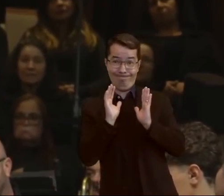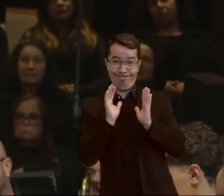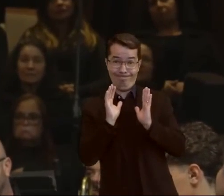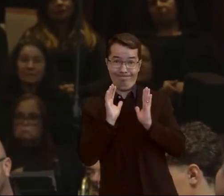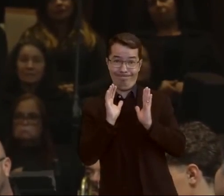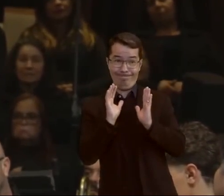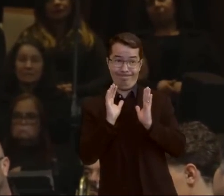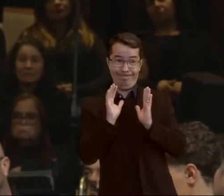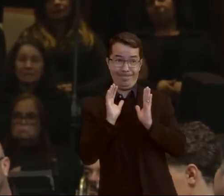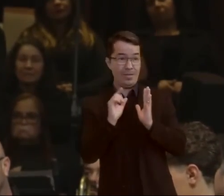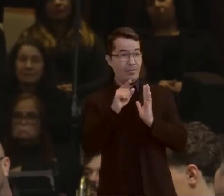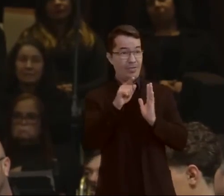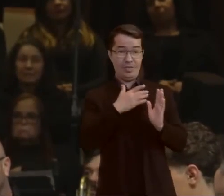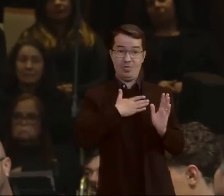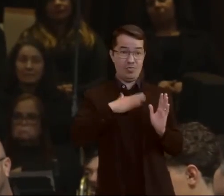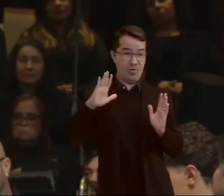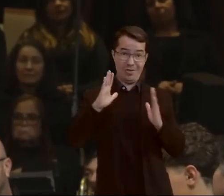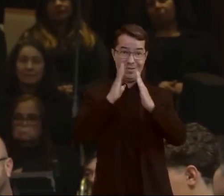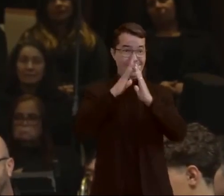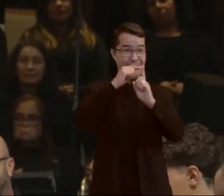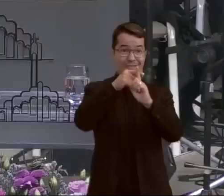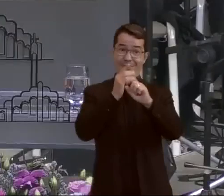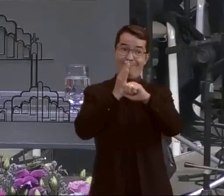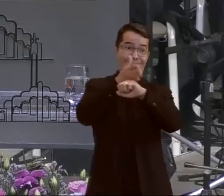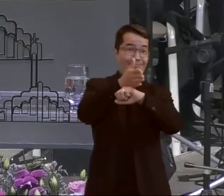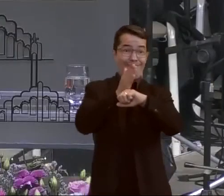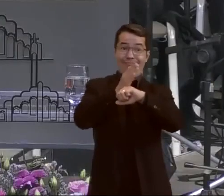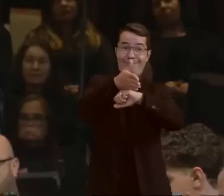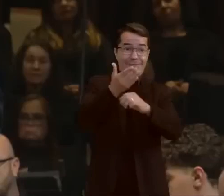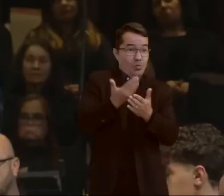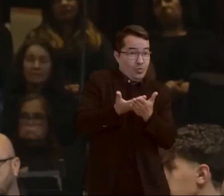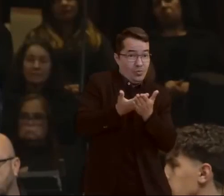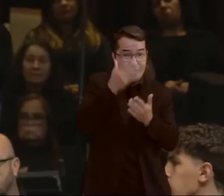dessa igreja para ser a noiva que vai ser buscada.